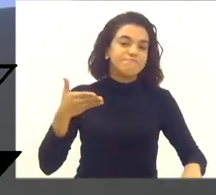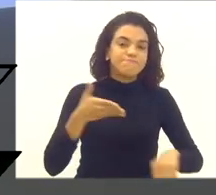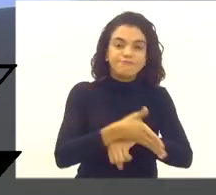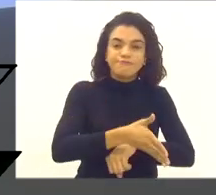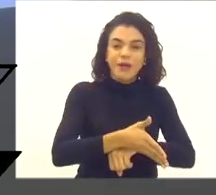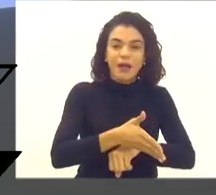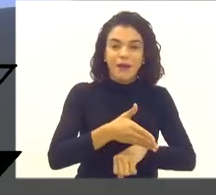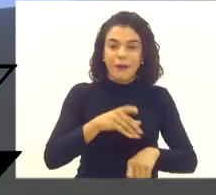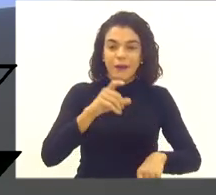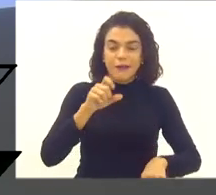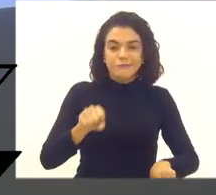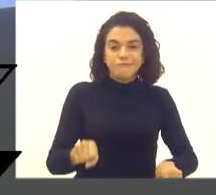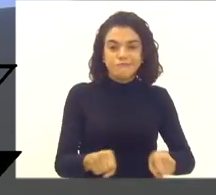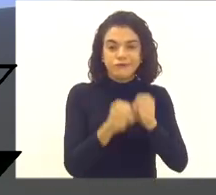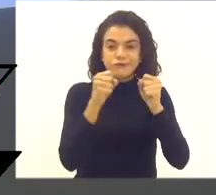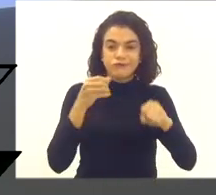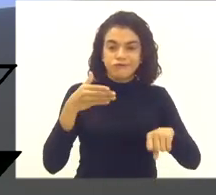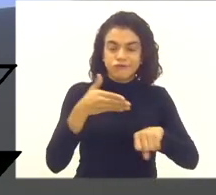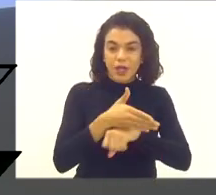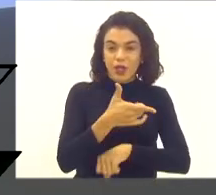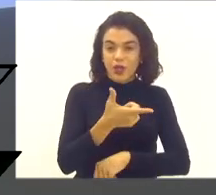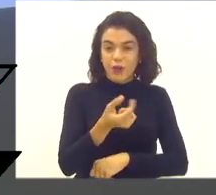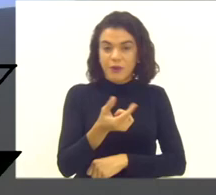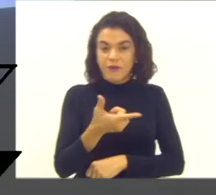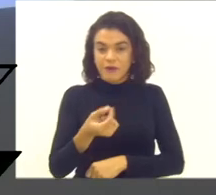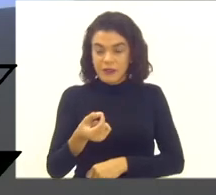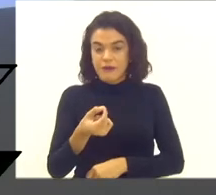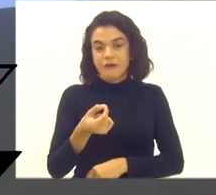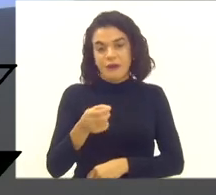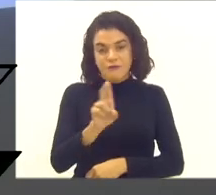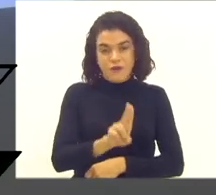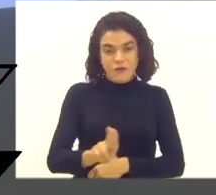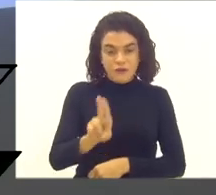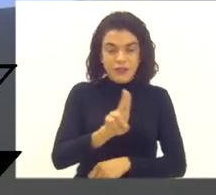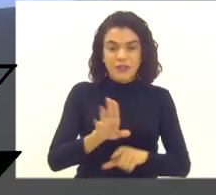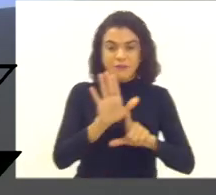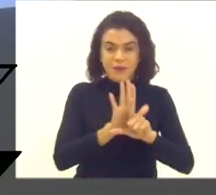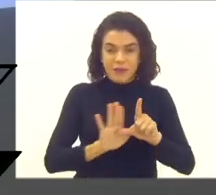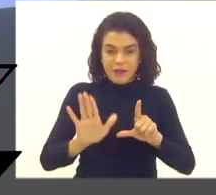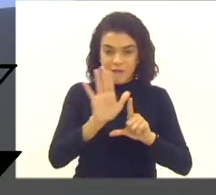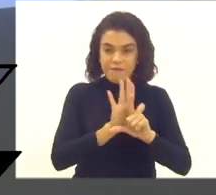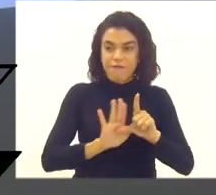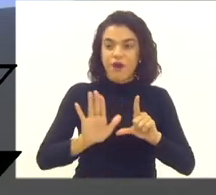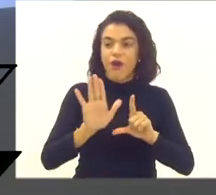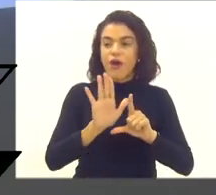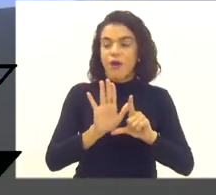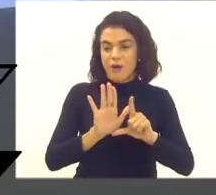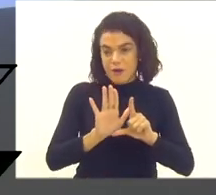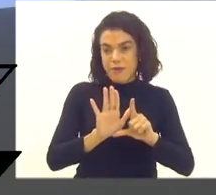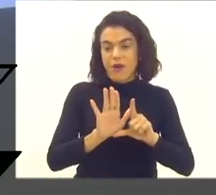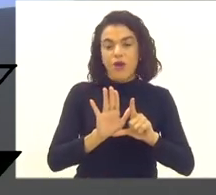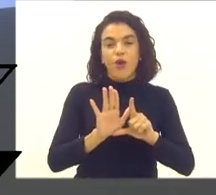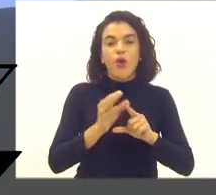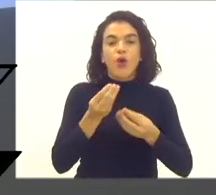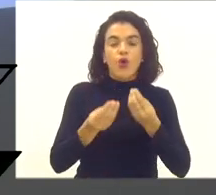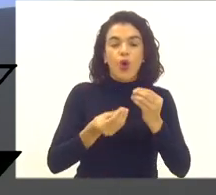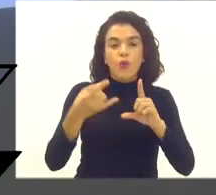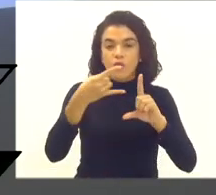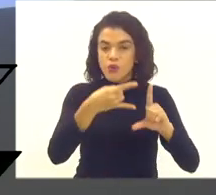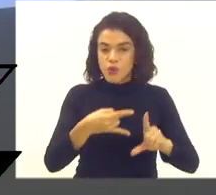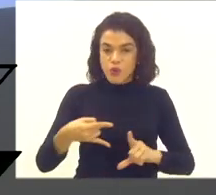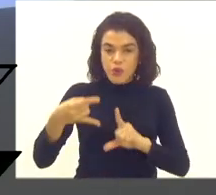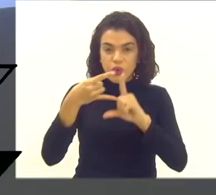fez em 2020 a gente tava usando muito né Essas plataformas de como Zoom